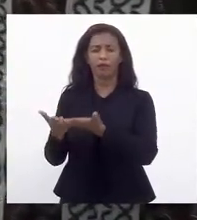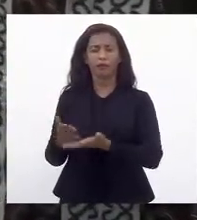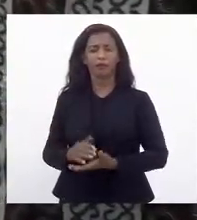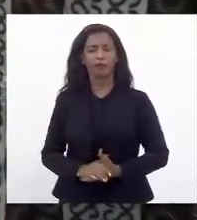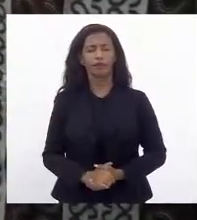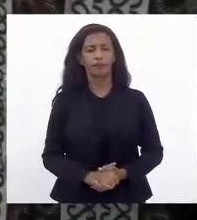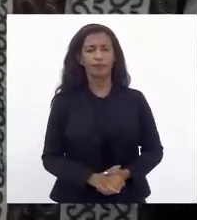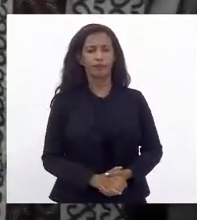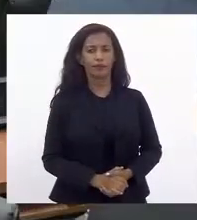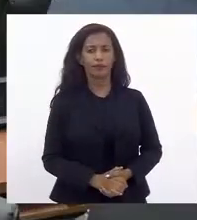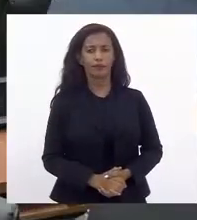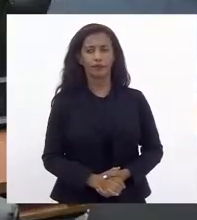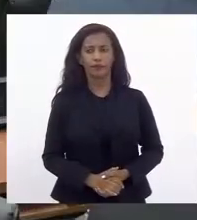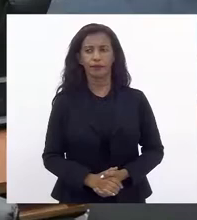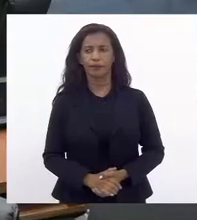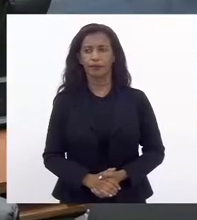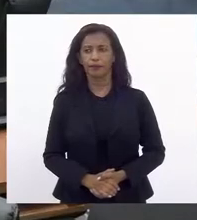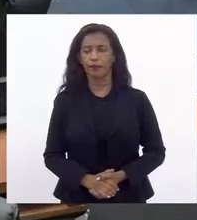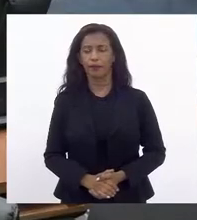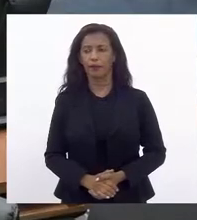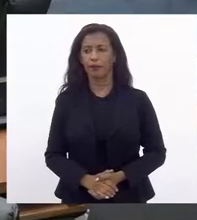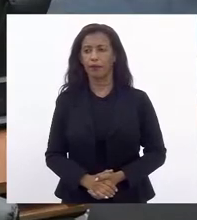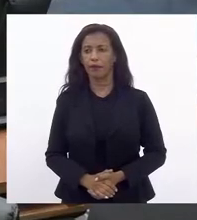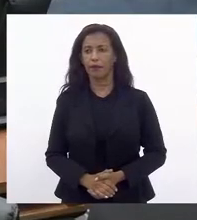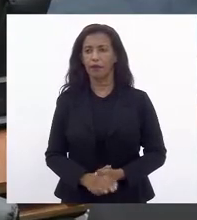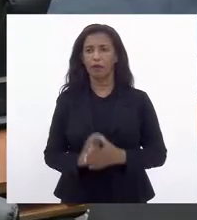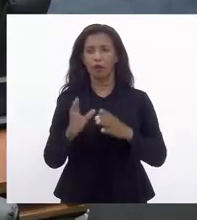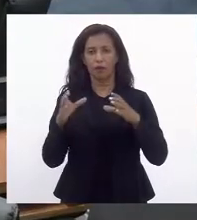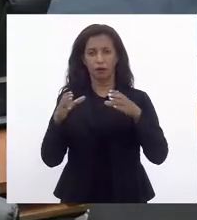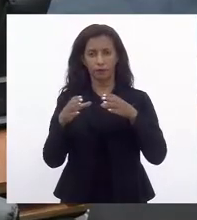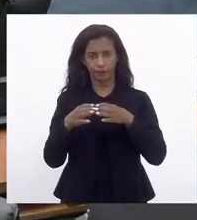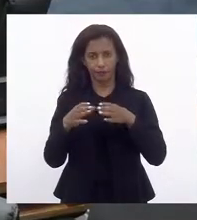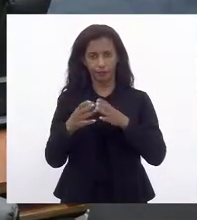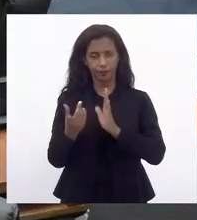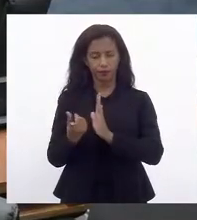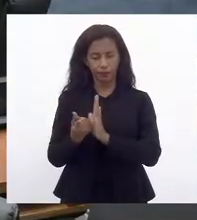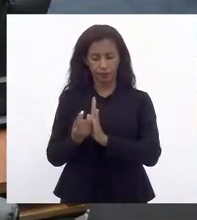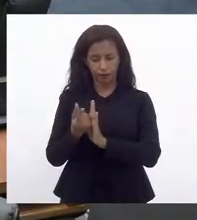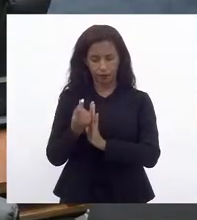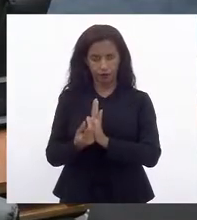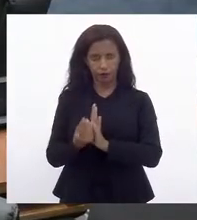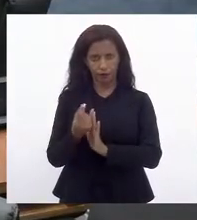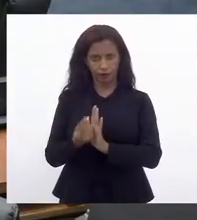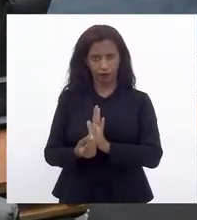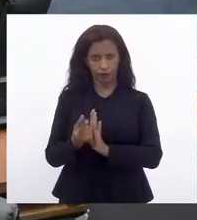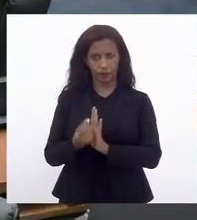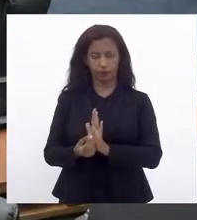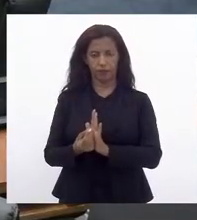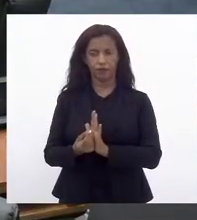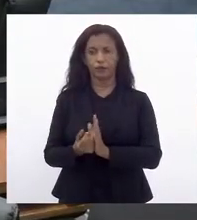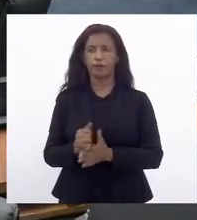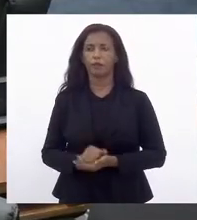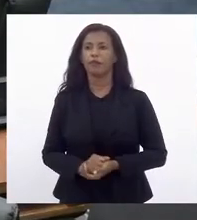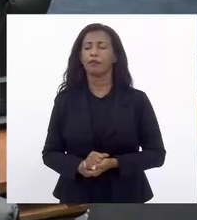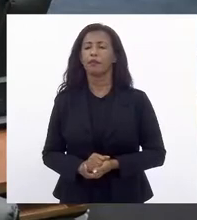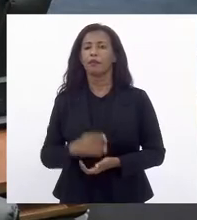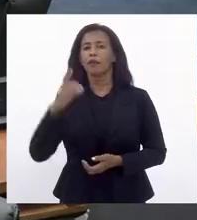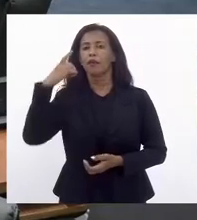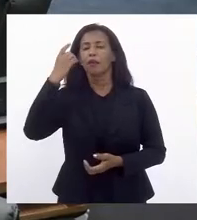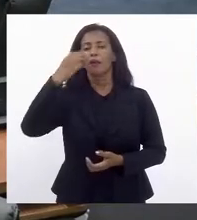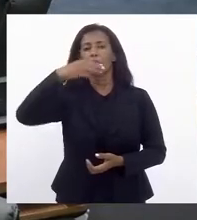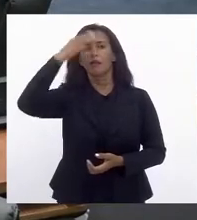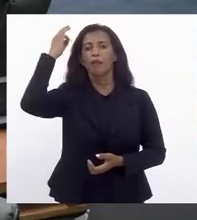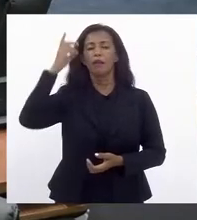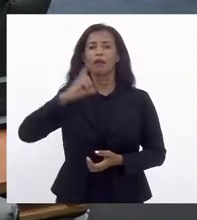Ratinho. Senhor presidente, na comissão de orçamento, o deputado Márcio Pacheco teve